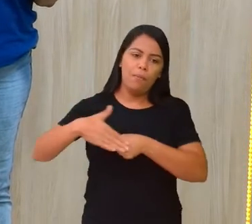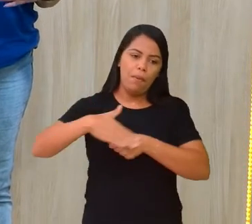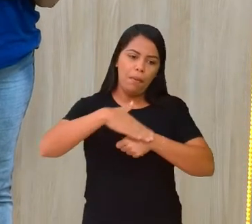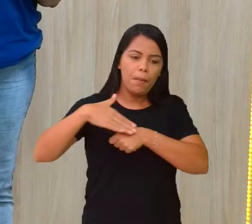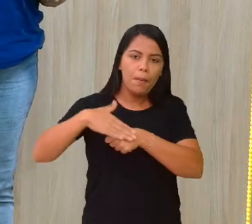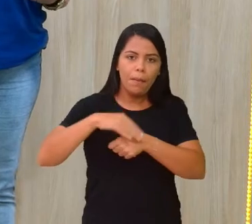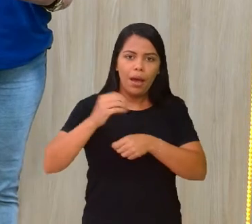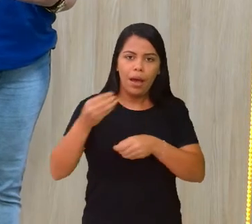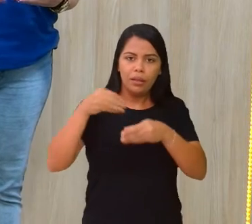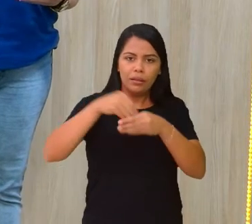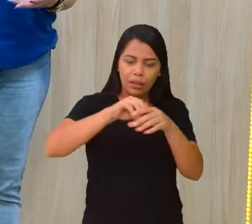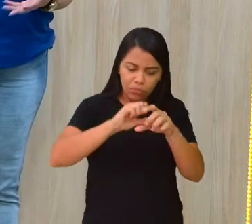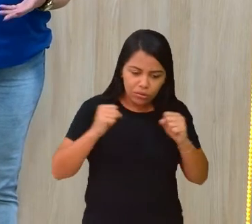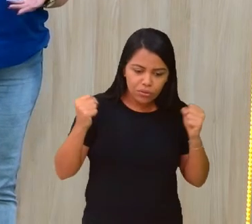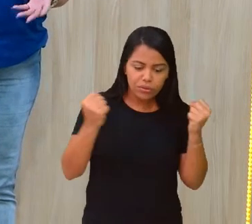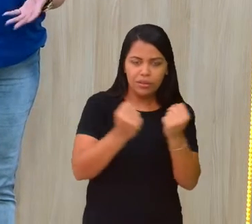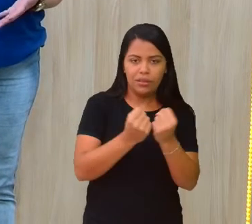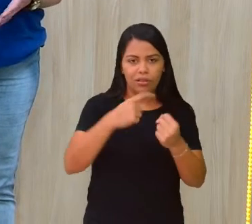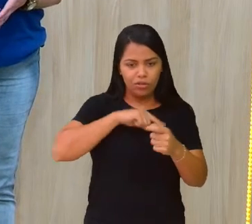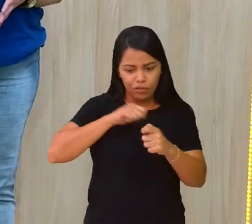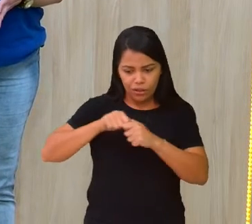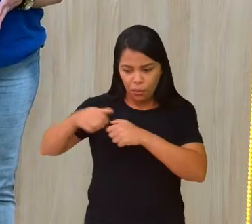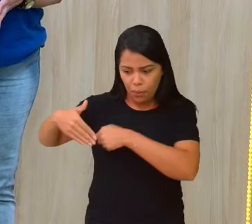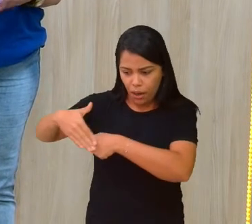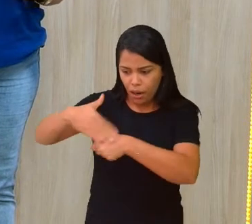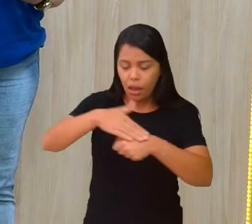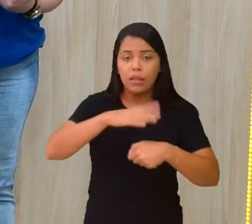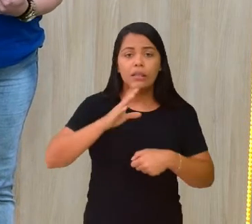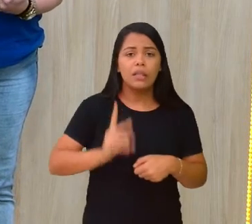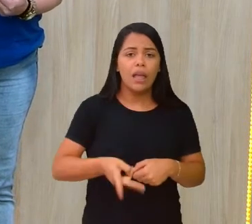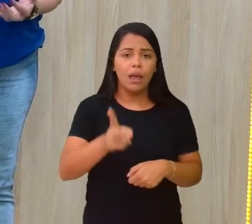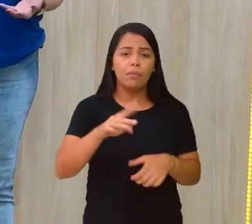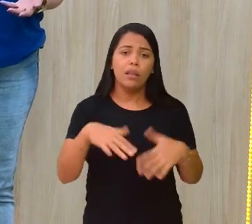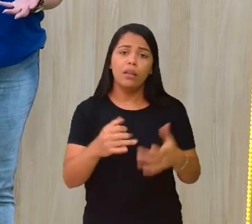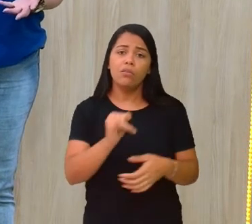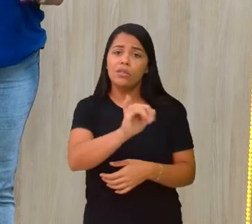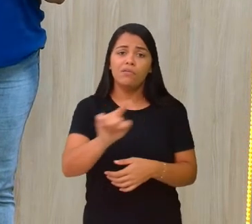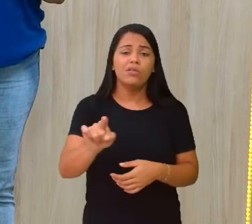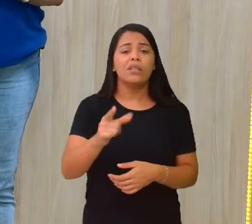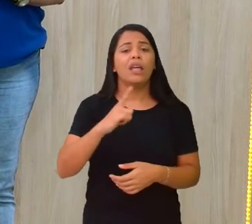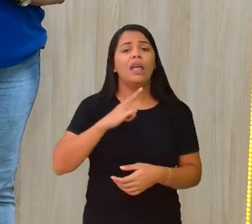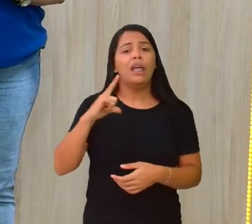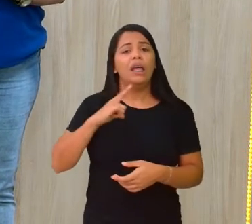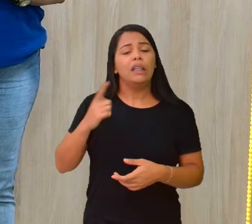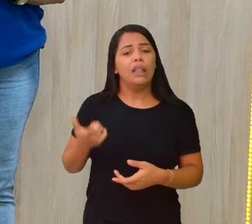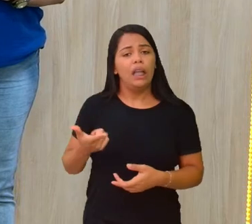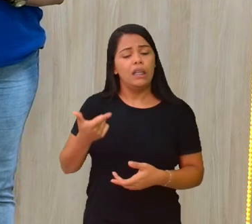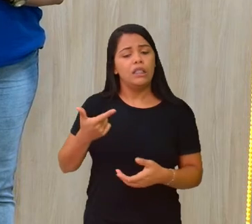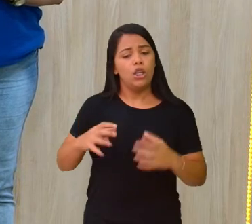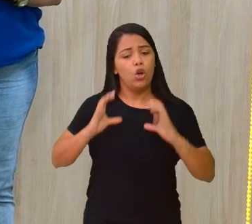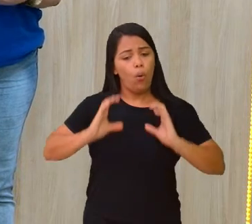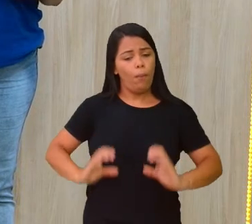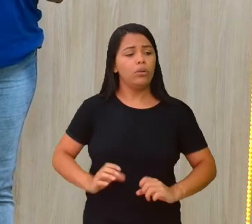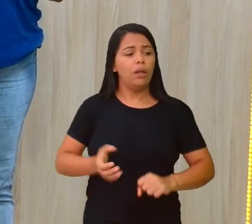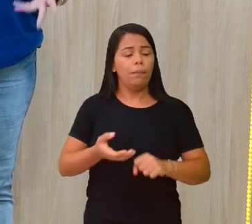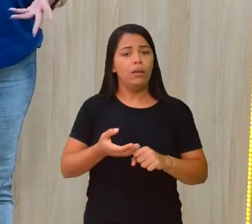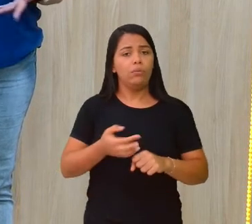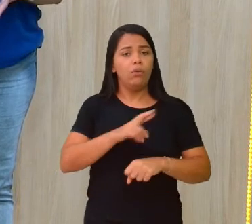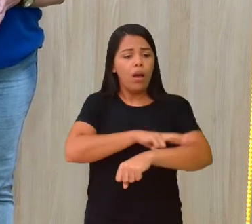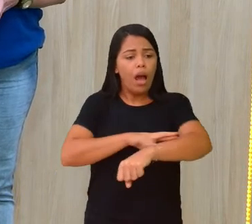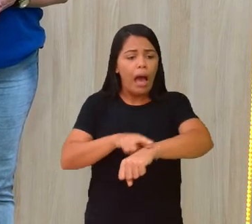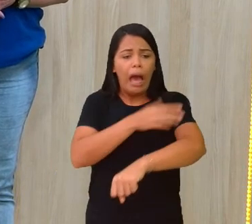está praticando, né? Ações o tempo inteiro. Então, se você tem essa postura racista, você